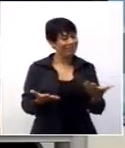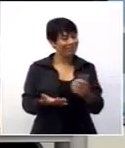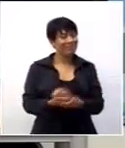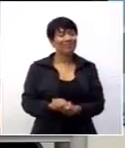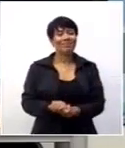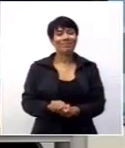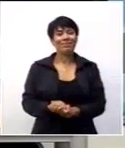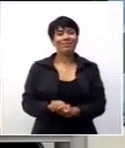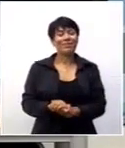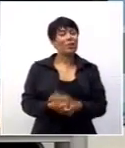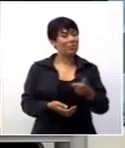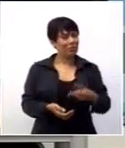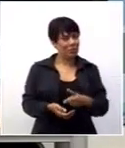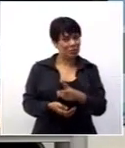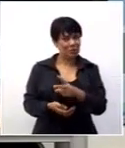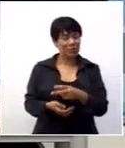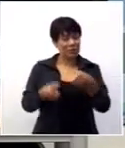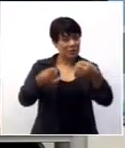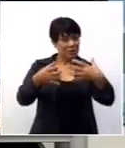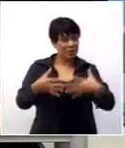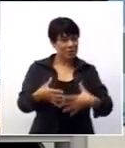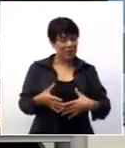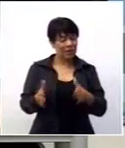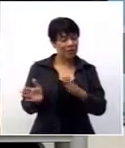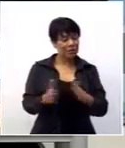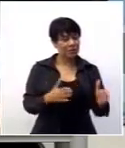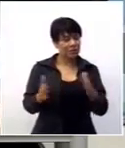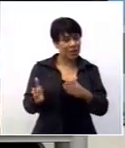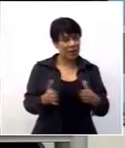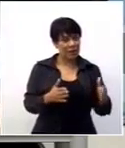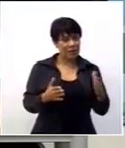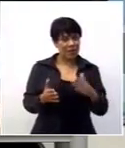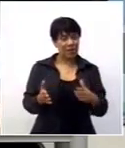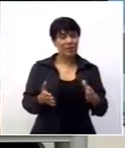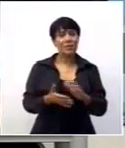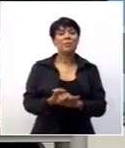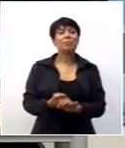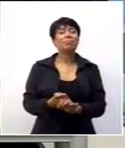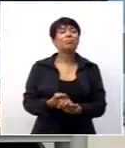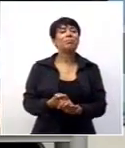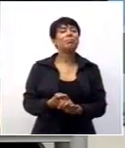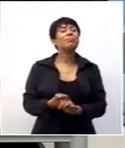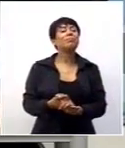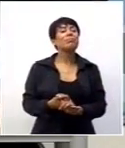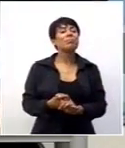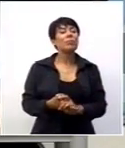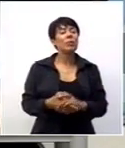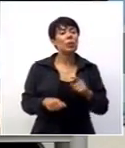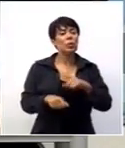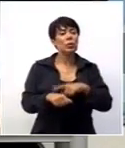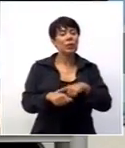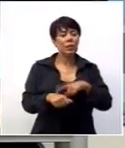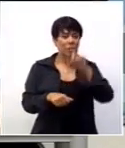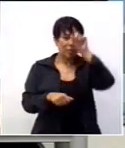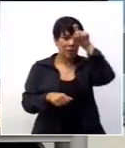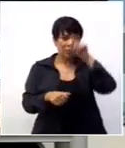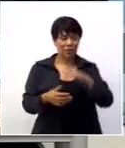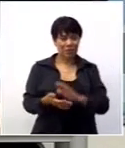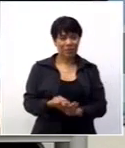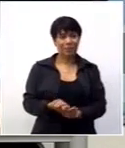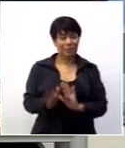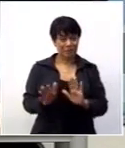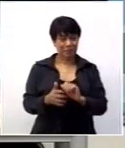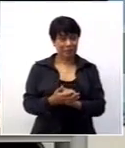então, vamos dar sequência, vamos falar um pouco das fases aí do Império Egípcio. Tem bastante coisa para a gente falar ainda. Então,